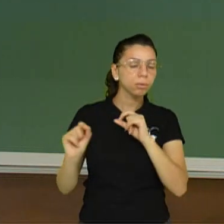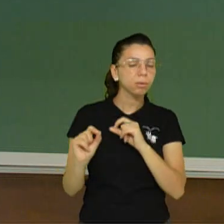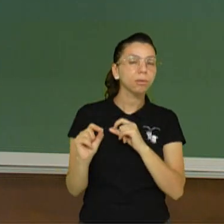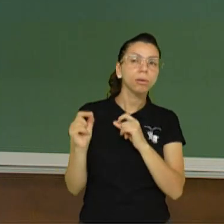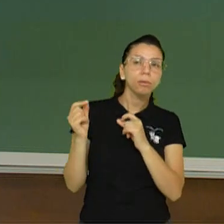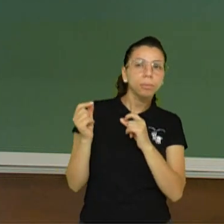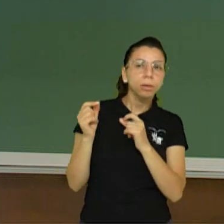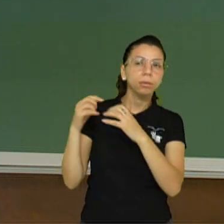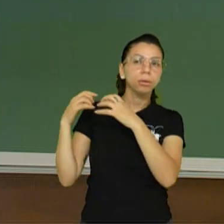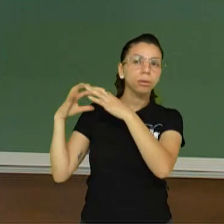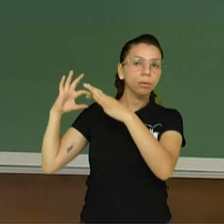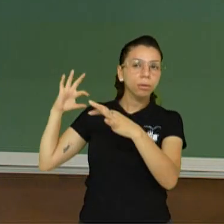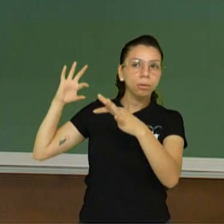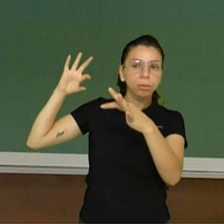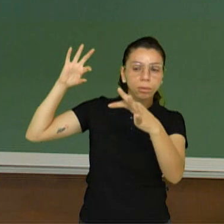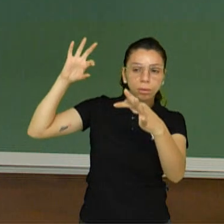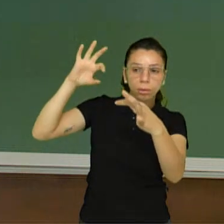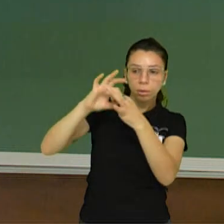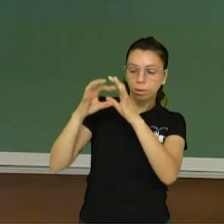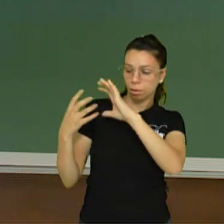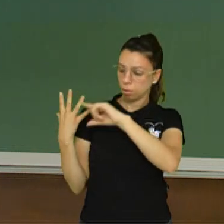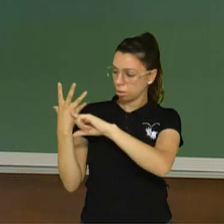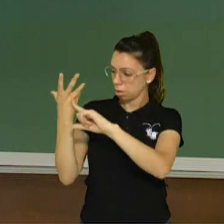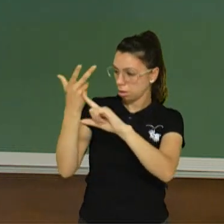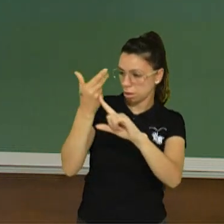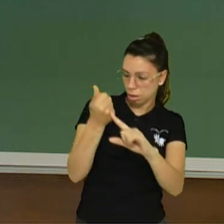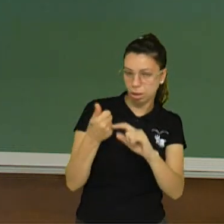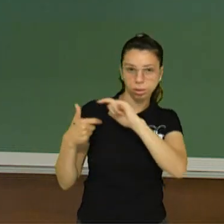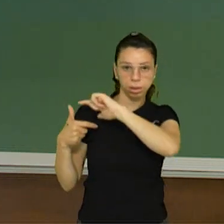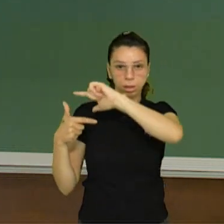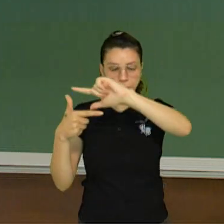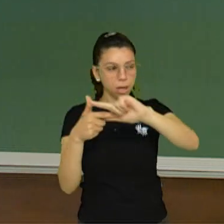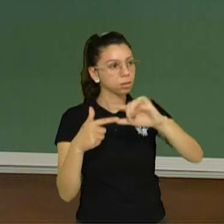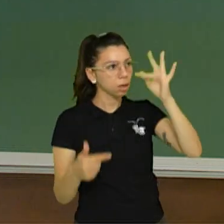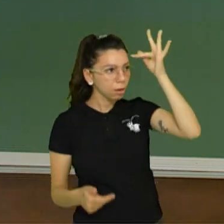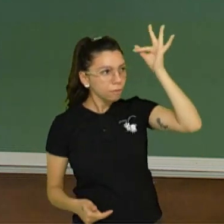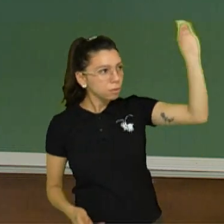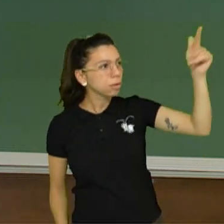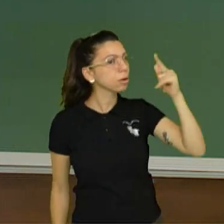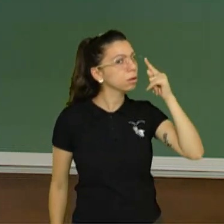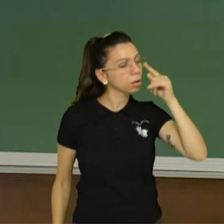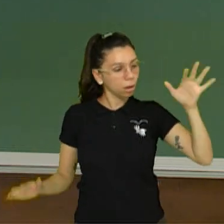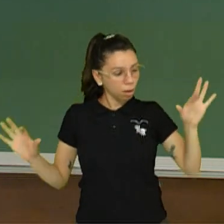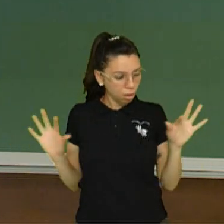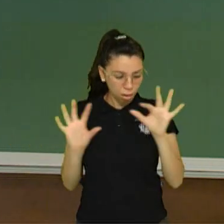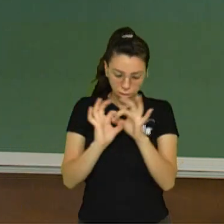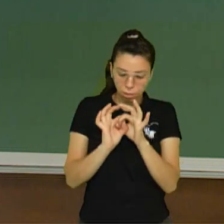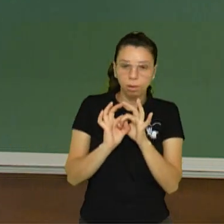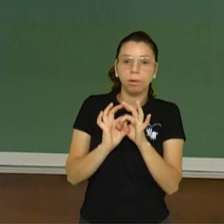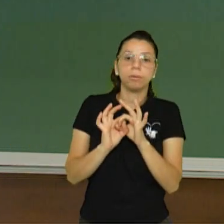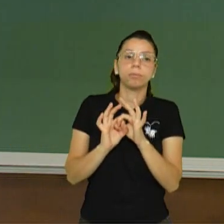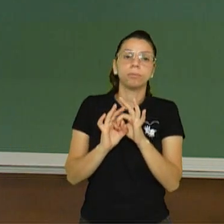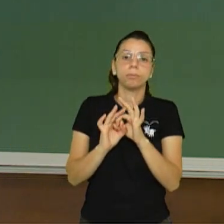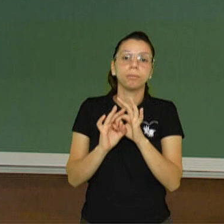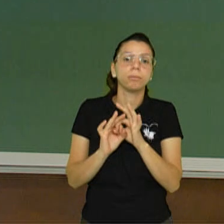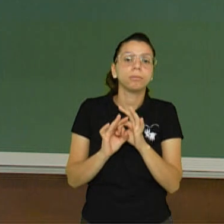esse vínculo entre a arte clássica e a filosofia grega. Filosofia grega que,